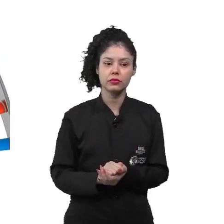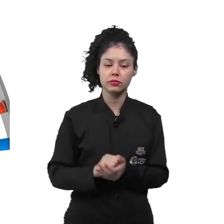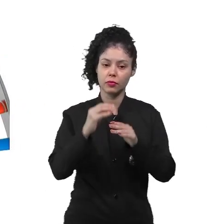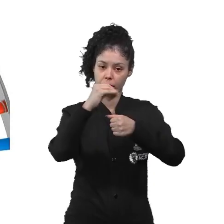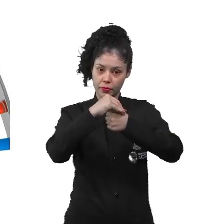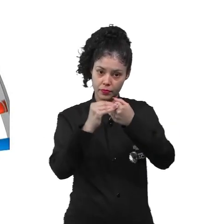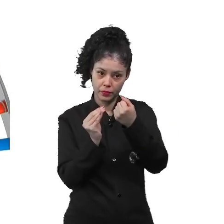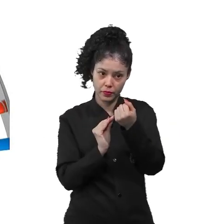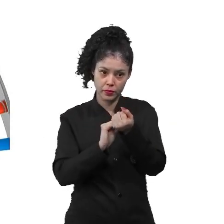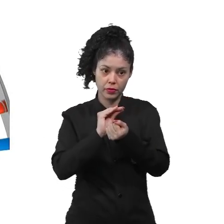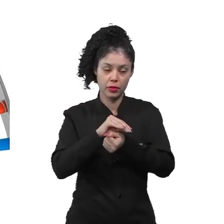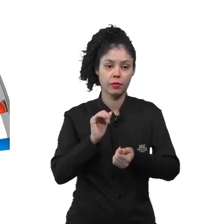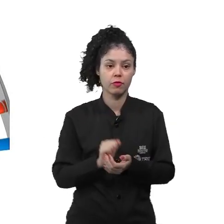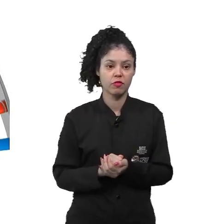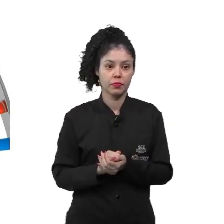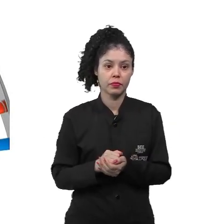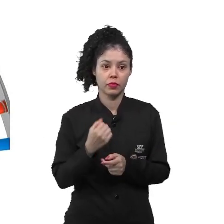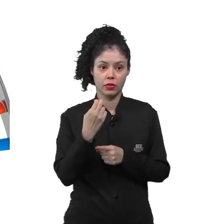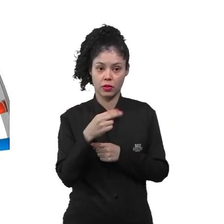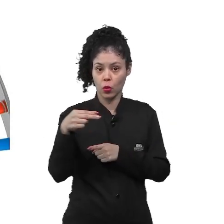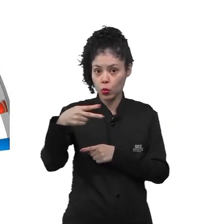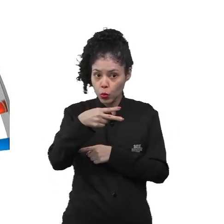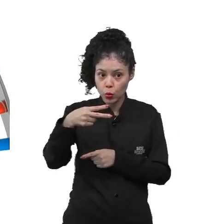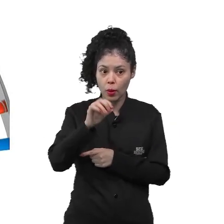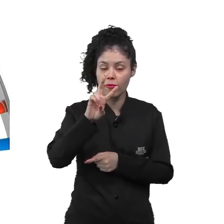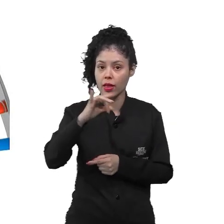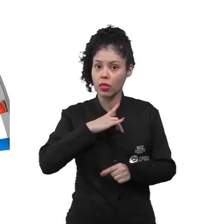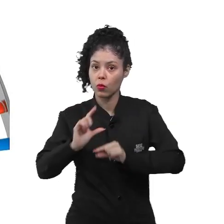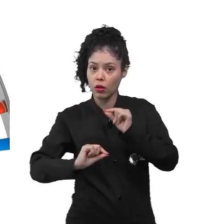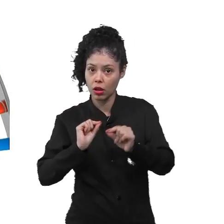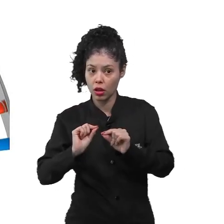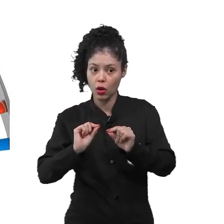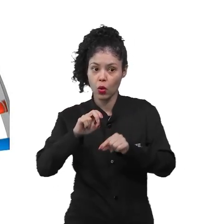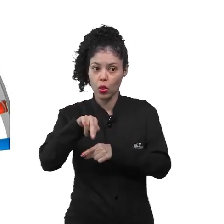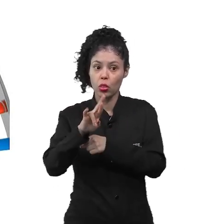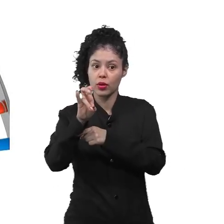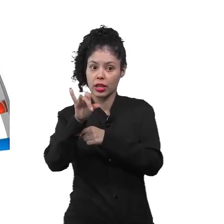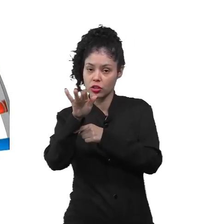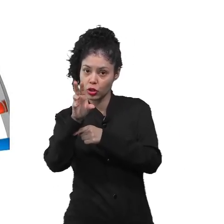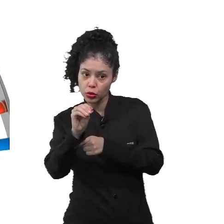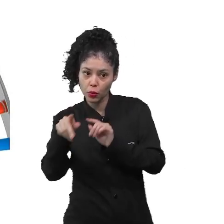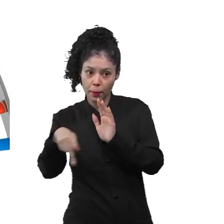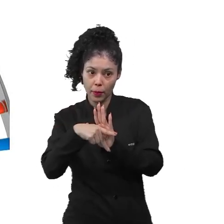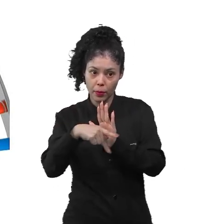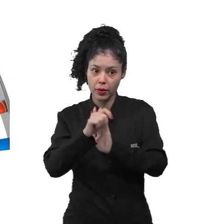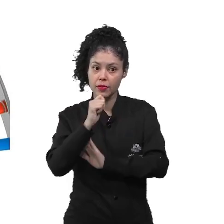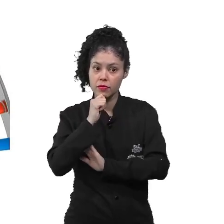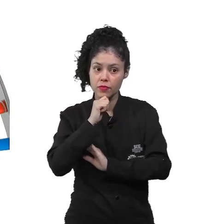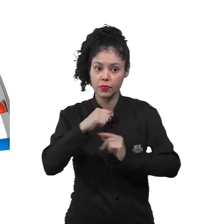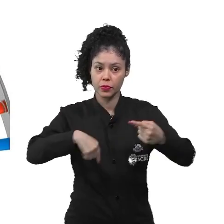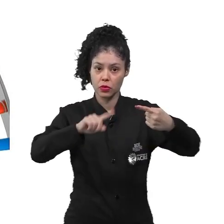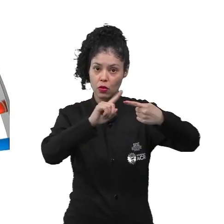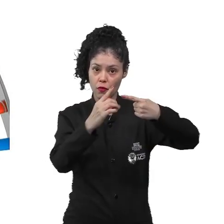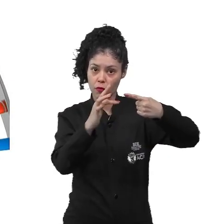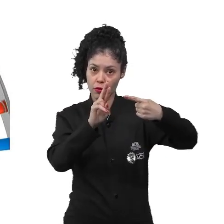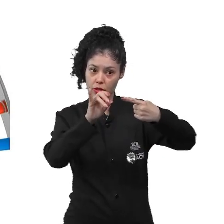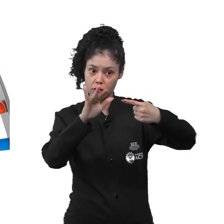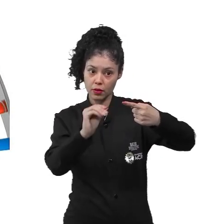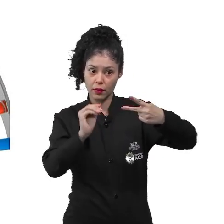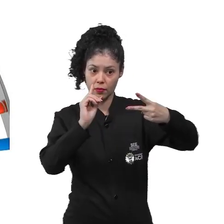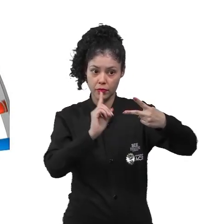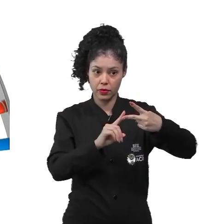molécula de dupla hélice, né? Ele vai ter ali o nucleotídeo do DNA, que temos o fosfato,